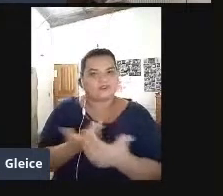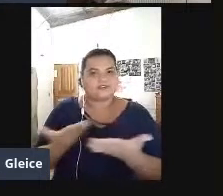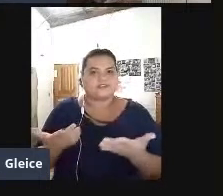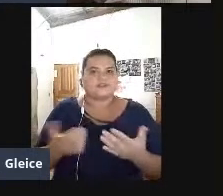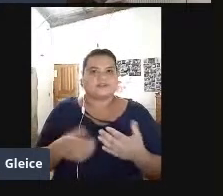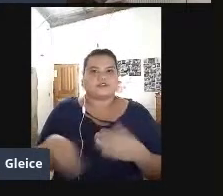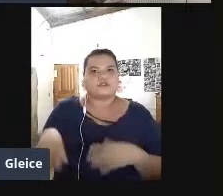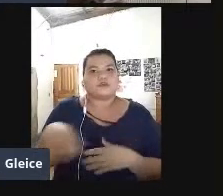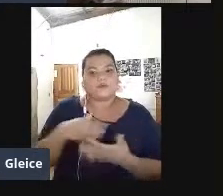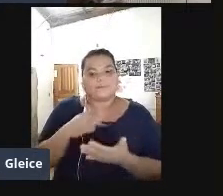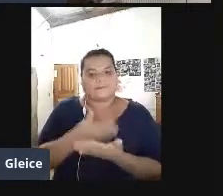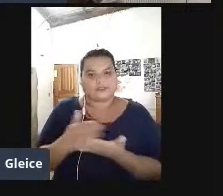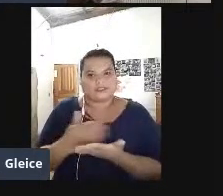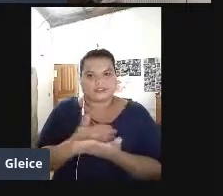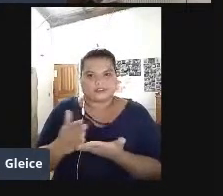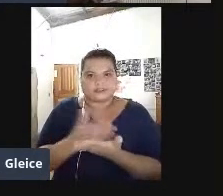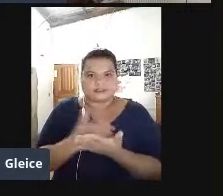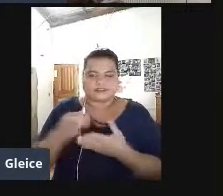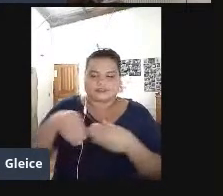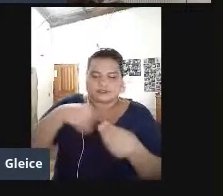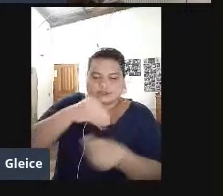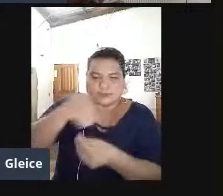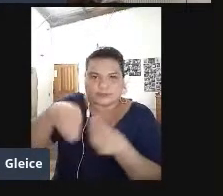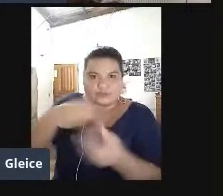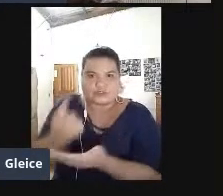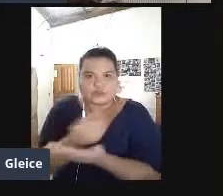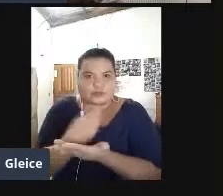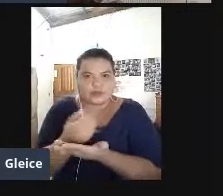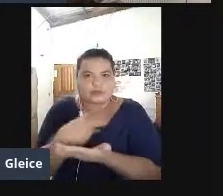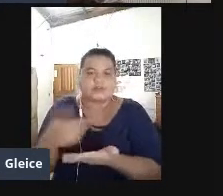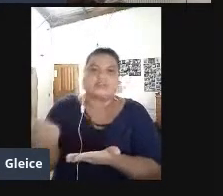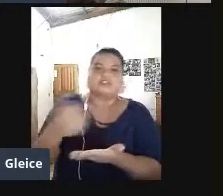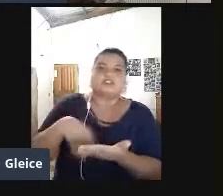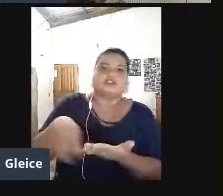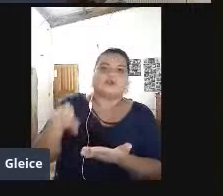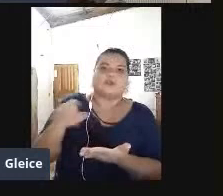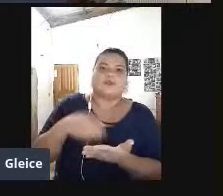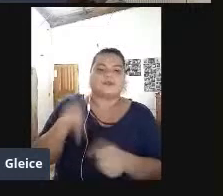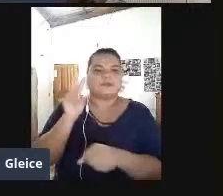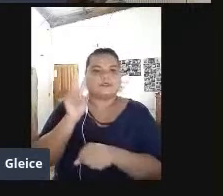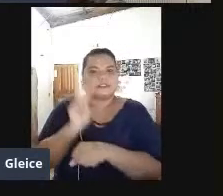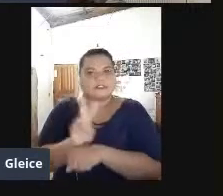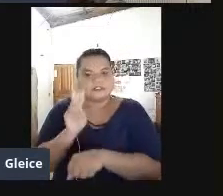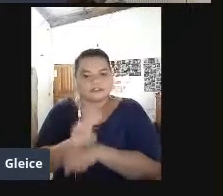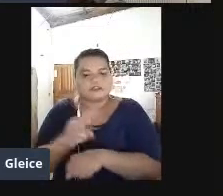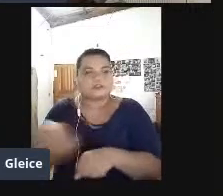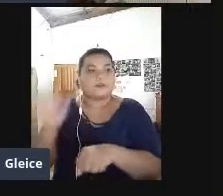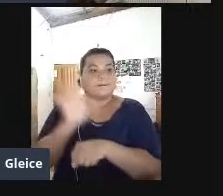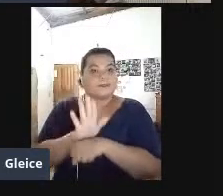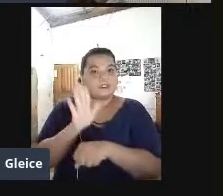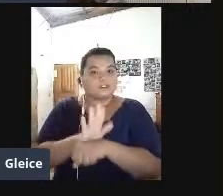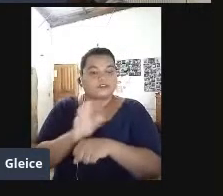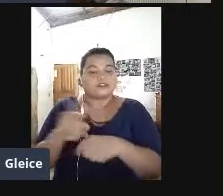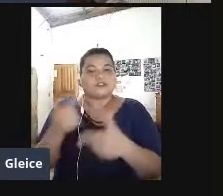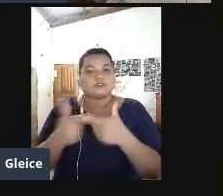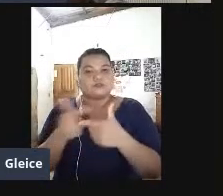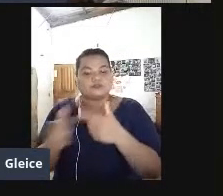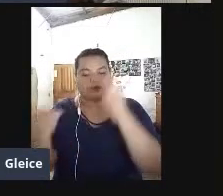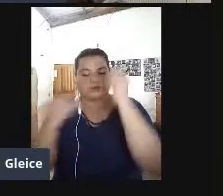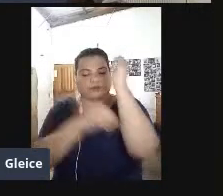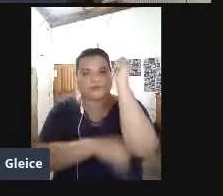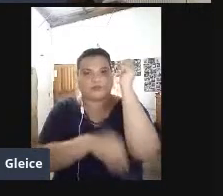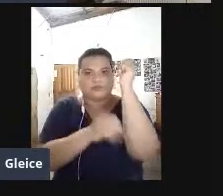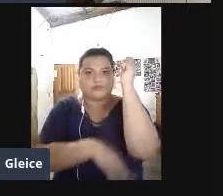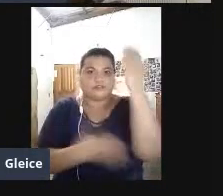também para controle de diarreia, para melhora do sistema imunológico em pacientes não sépticos, diga-se de passagem, utilizando produtos que nós tínhamos na